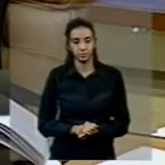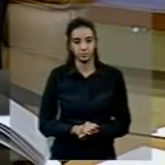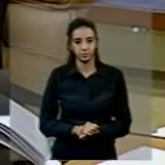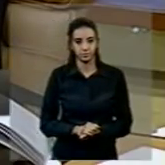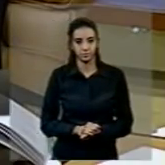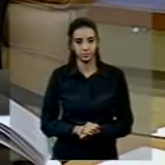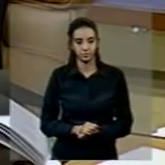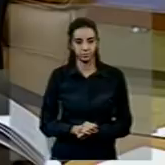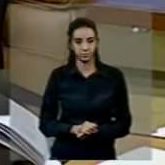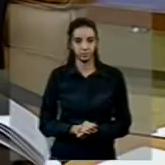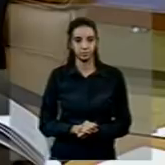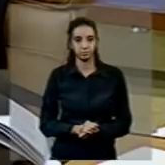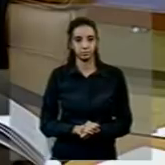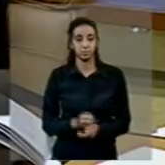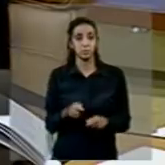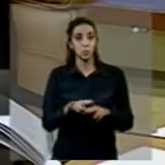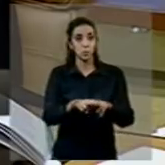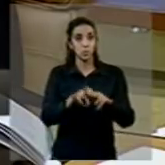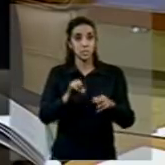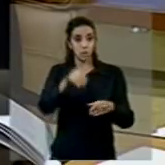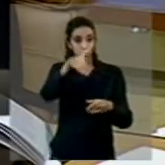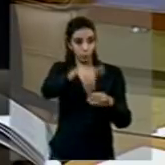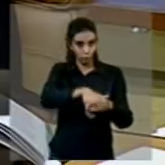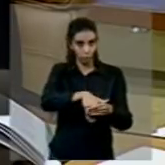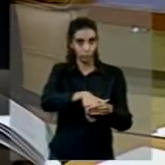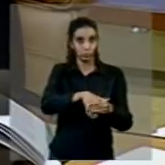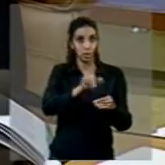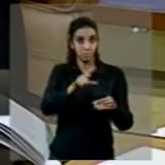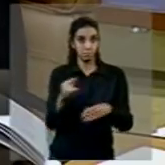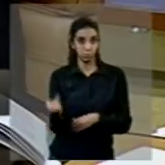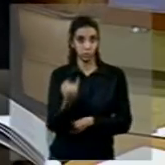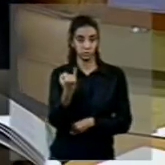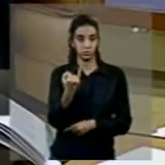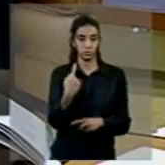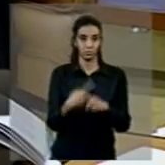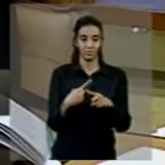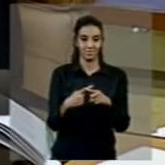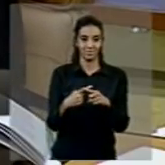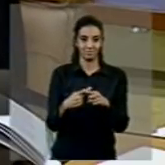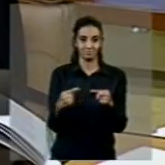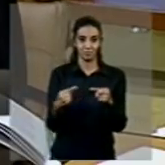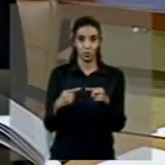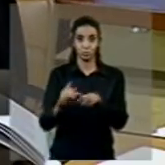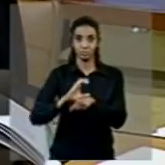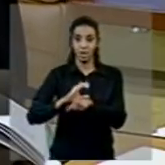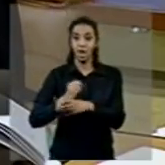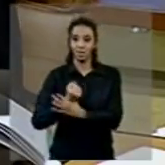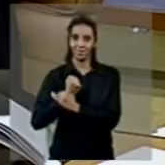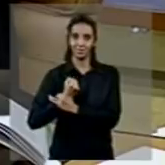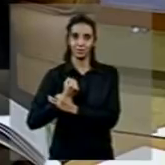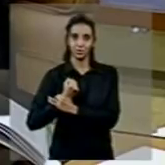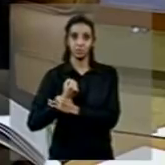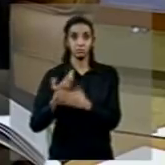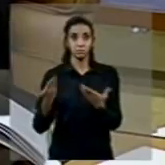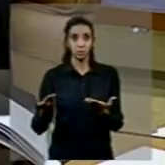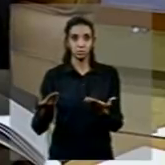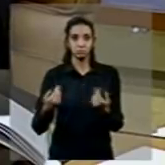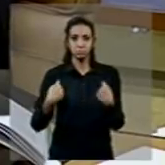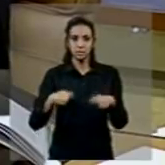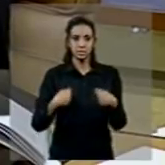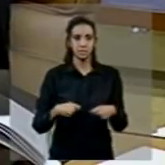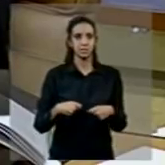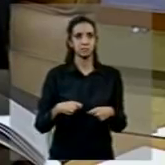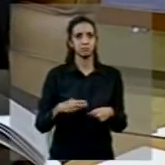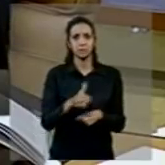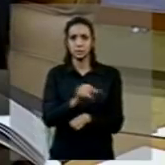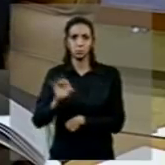isso, se a força do voto é exatamente para que se tenha nessa fundamentalidade constitucional esta garantia, que ele se faça plenamente nos termos